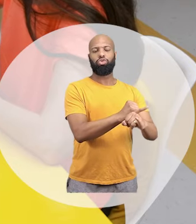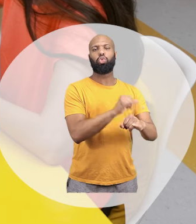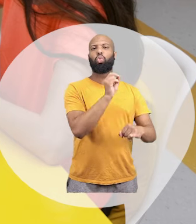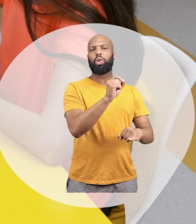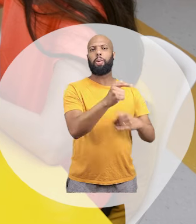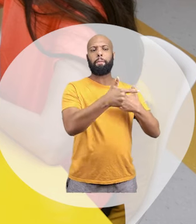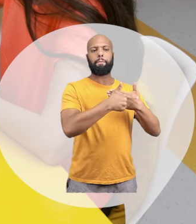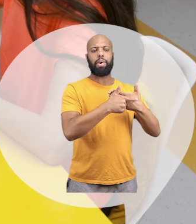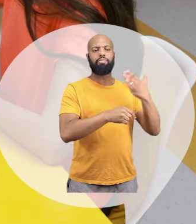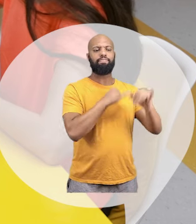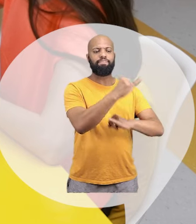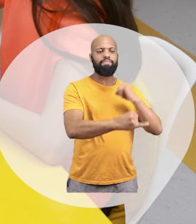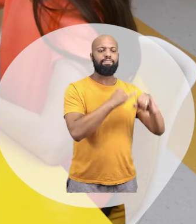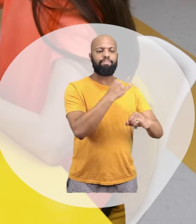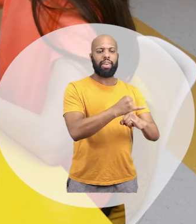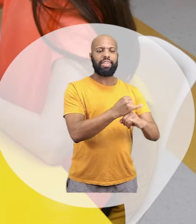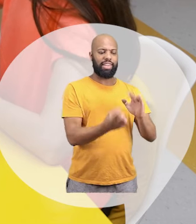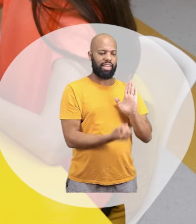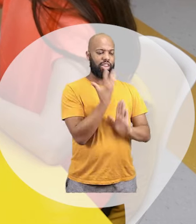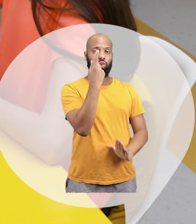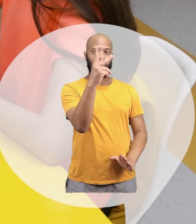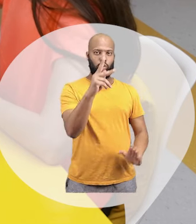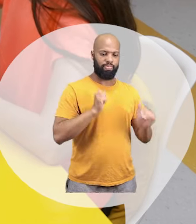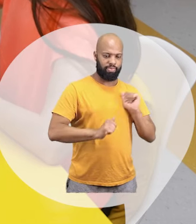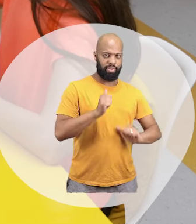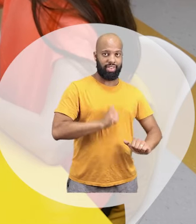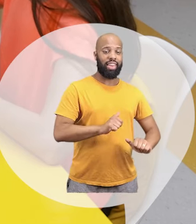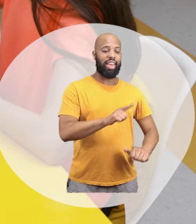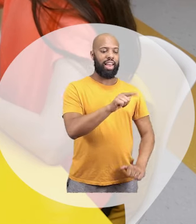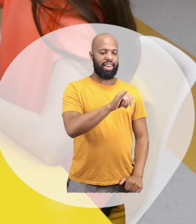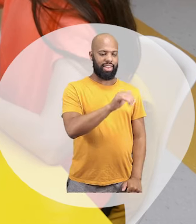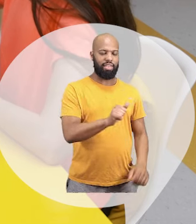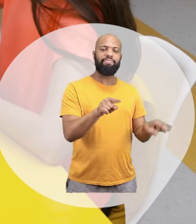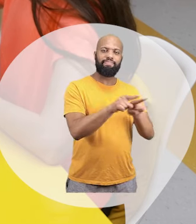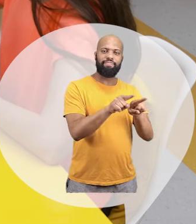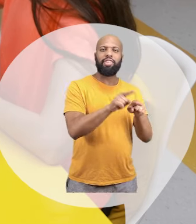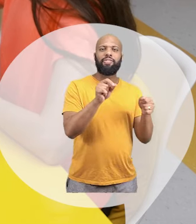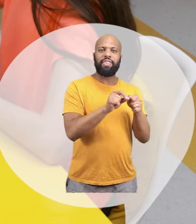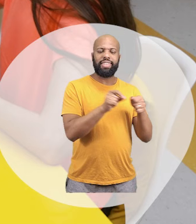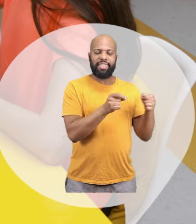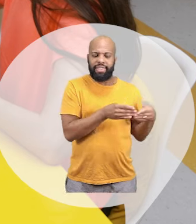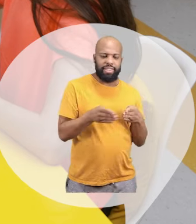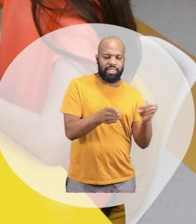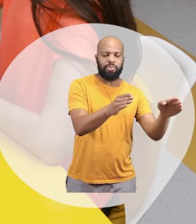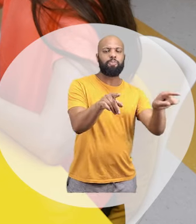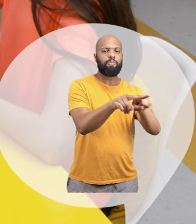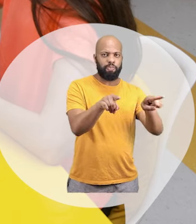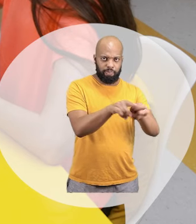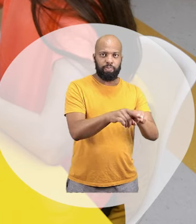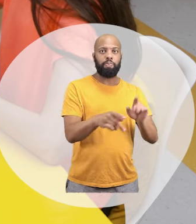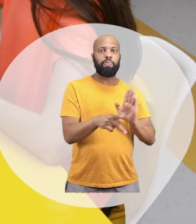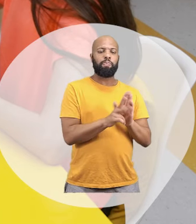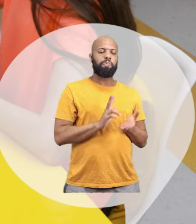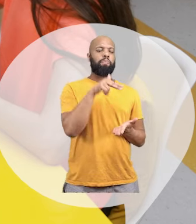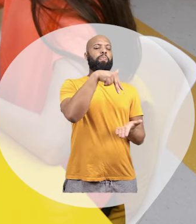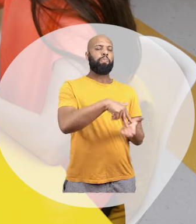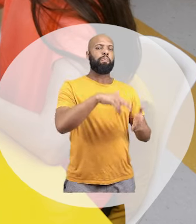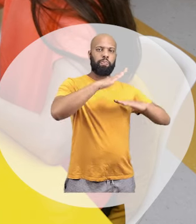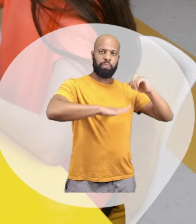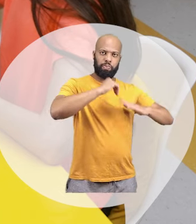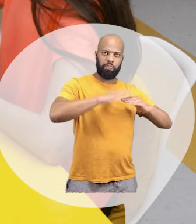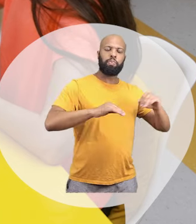internet na construção sua enquanto artista ali também fazendo essa trajetória aí